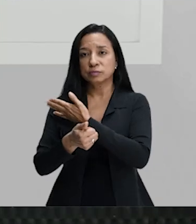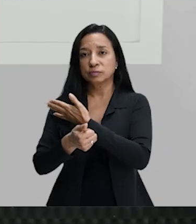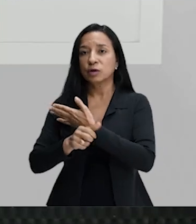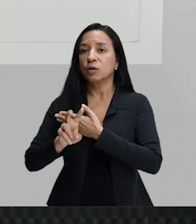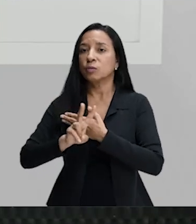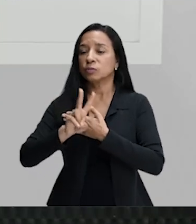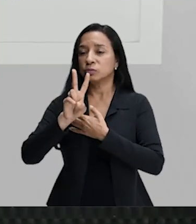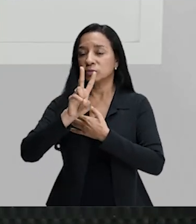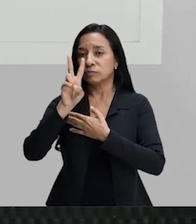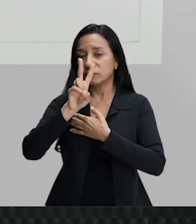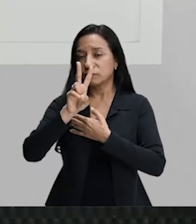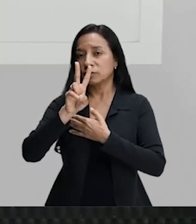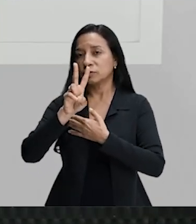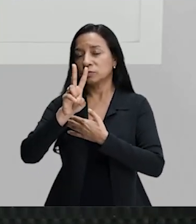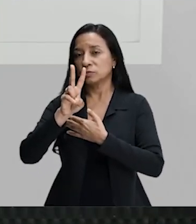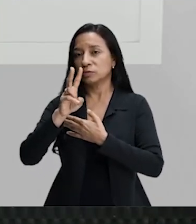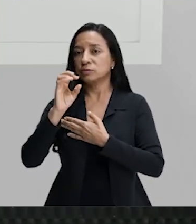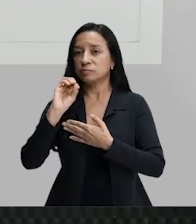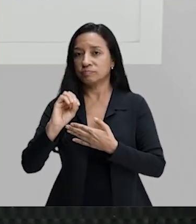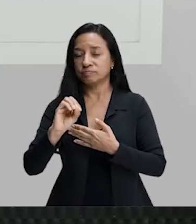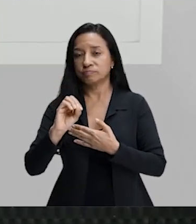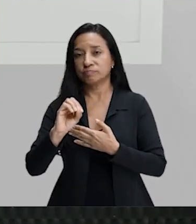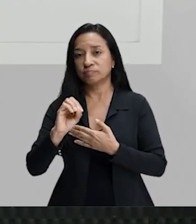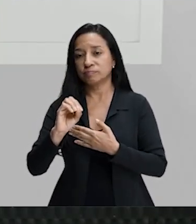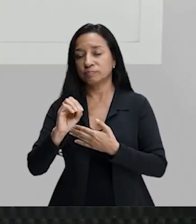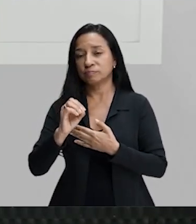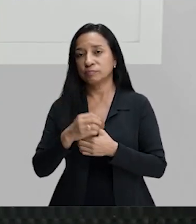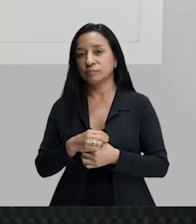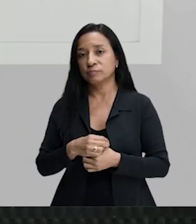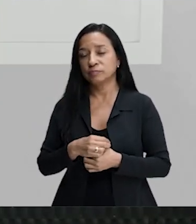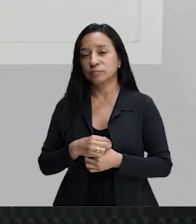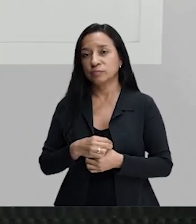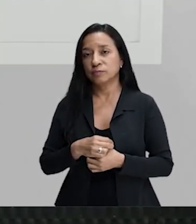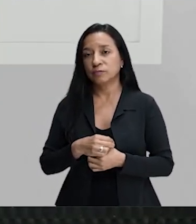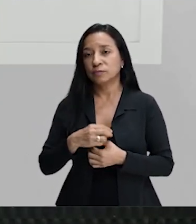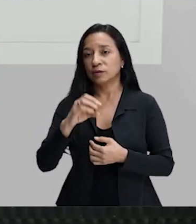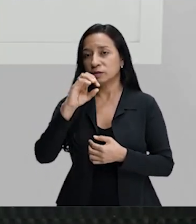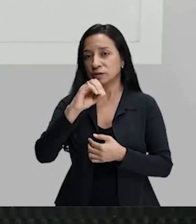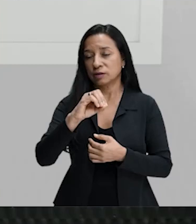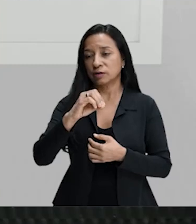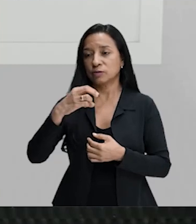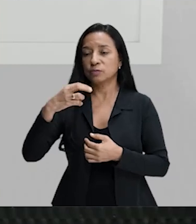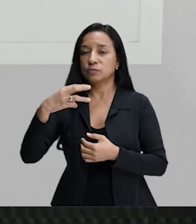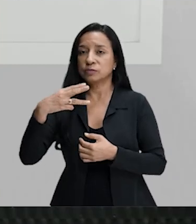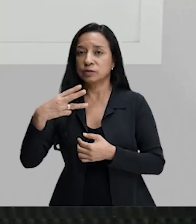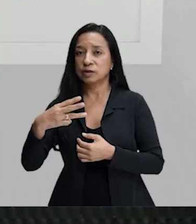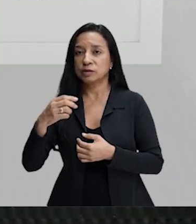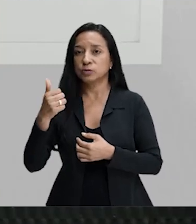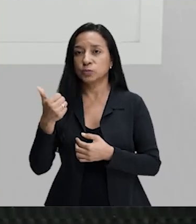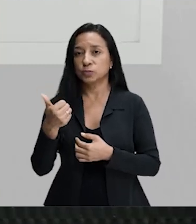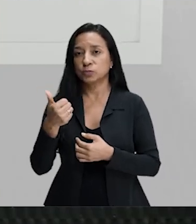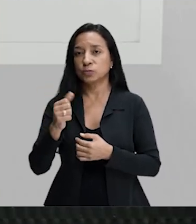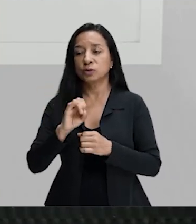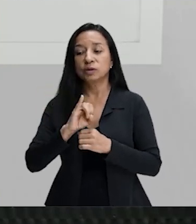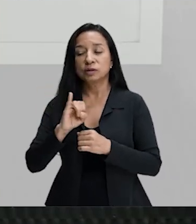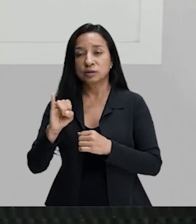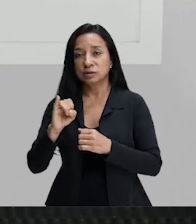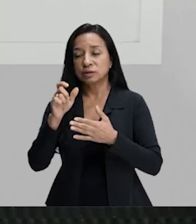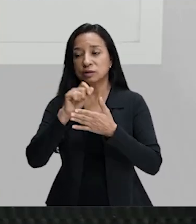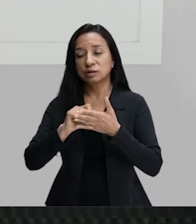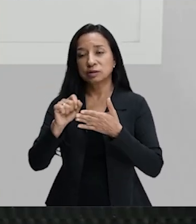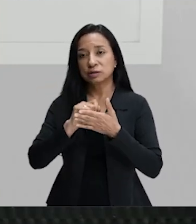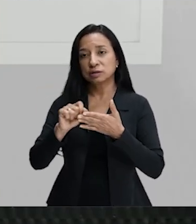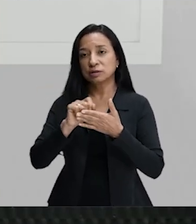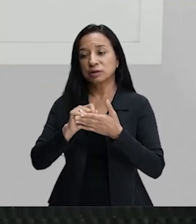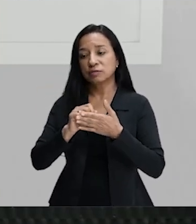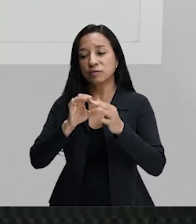0, 3 e 1. Tá? Se eu fosse escrever isso na forma fatorada, eu poderia escrever